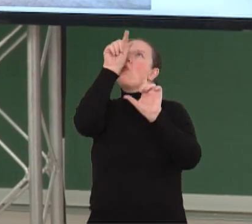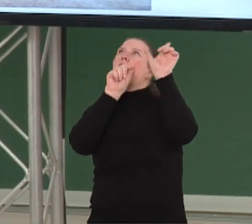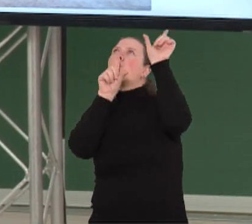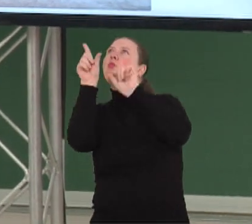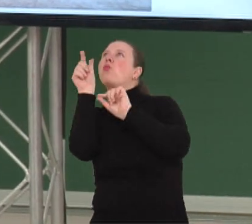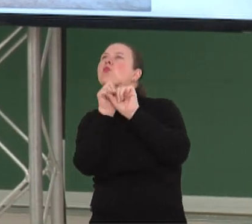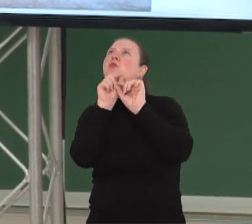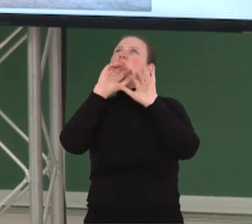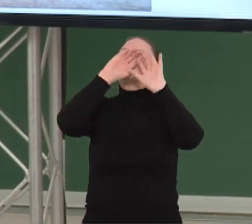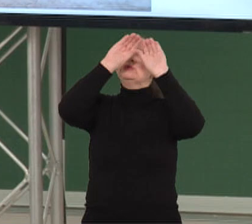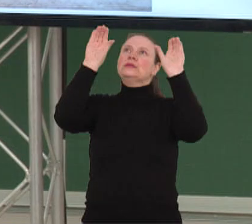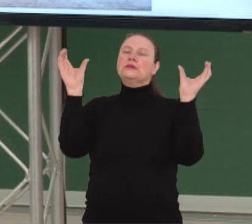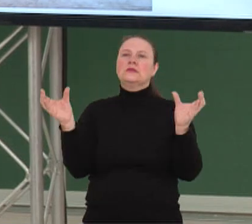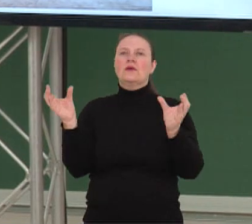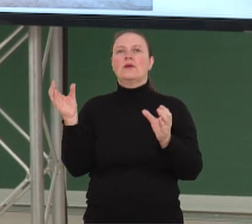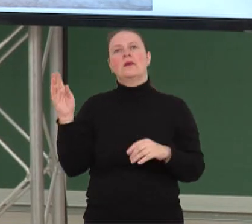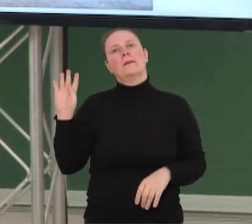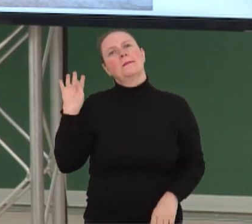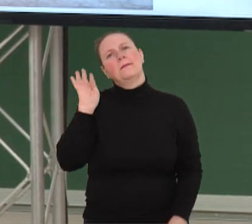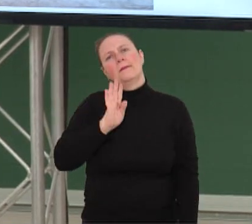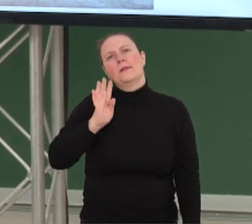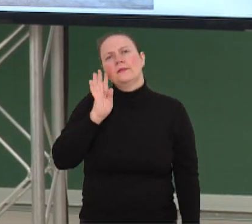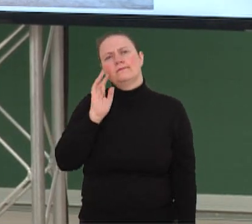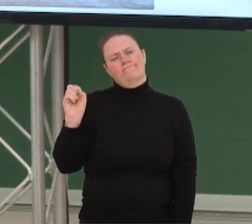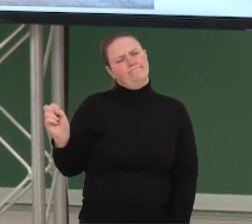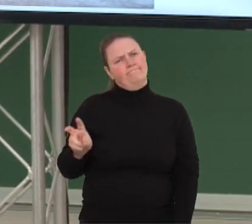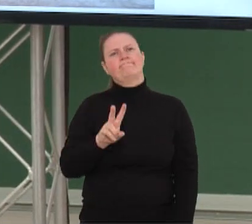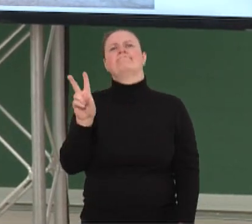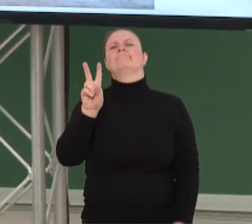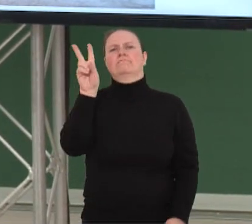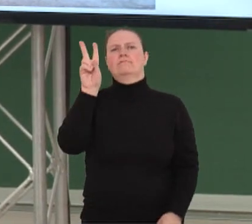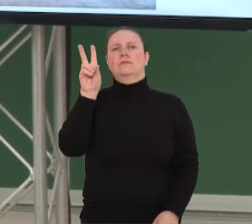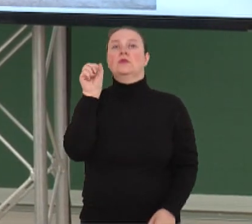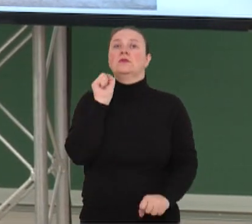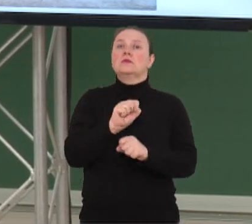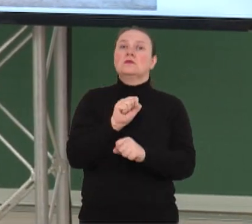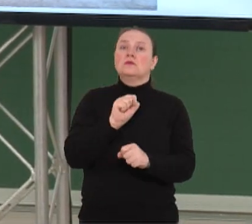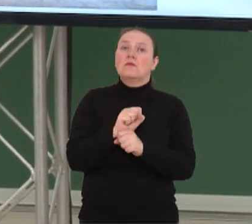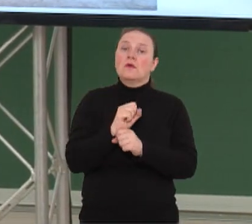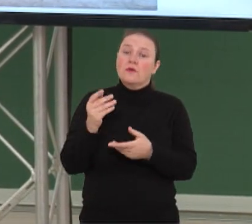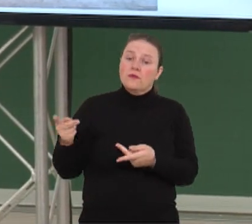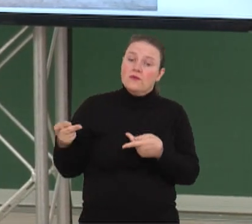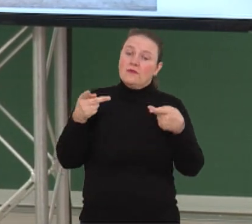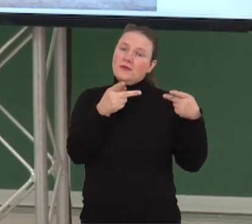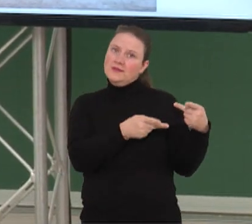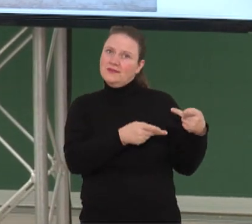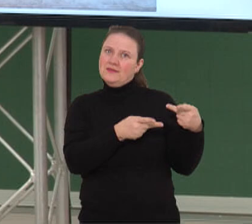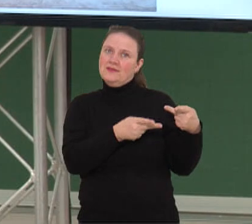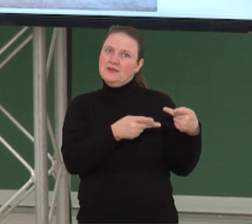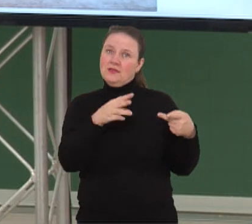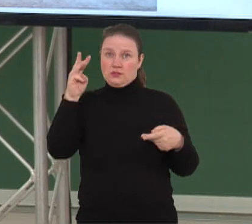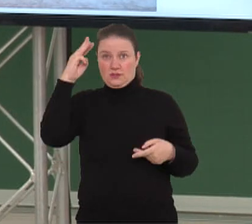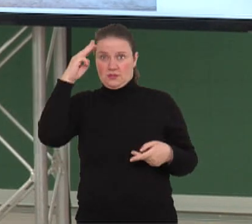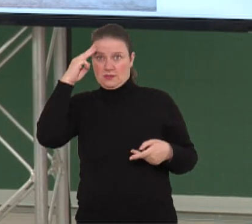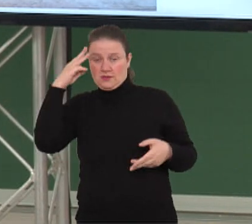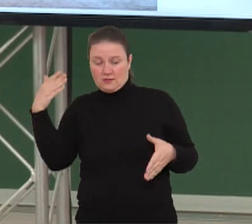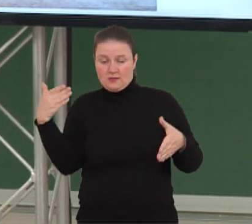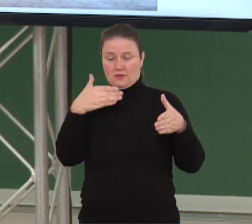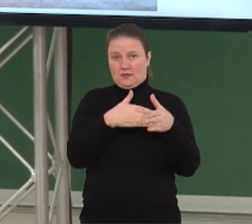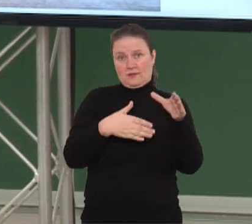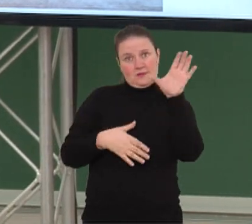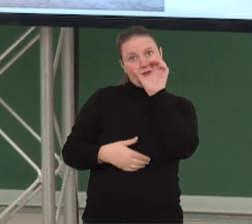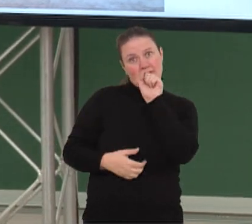céu. Vale muito a pena visitar esse espaço, que está lá esperando que a gente vá e use. Funciona de terça-feira até